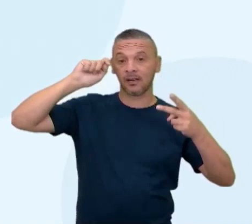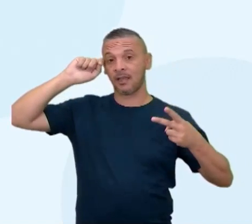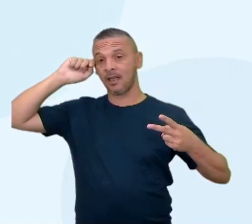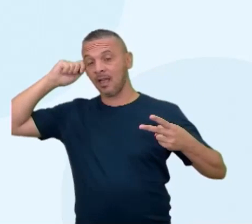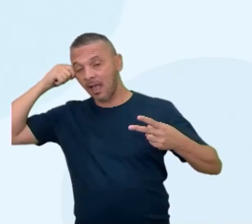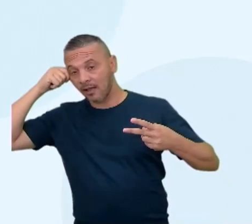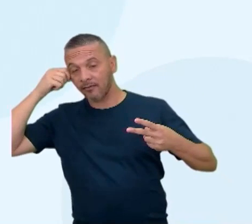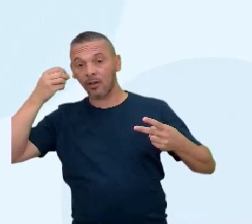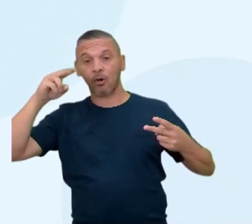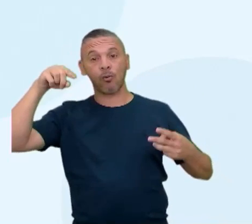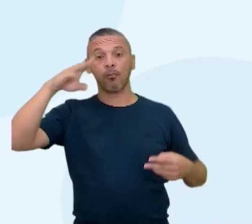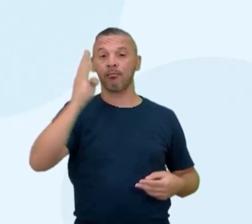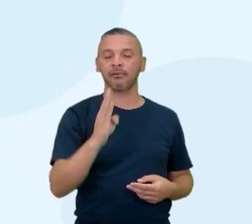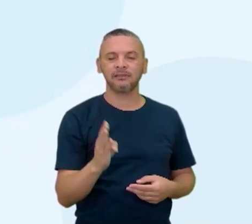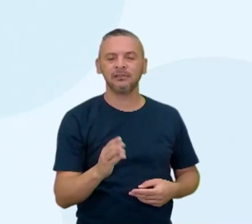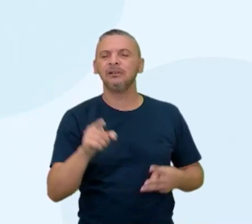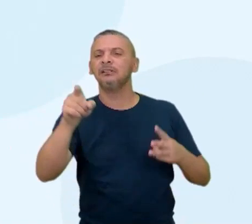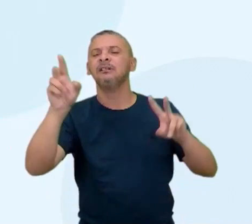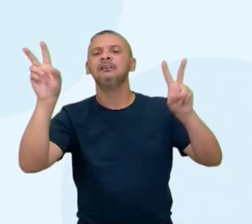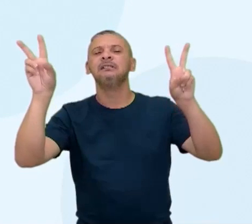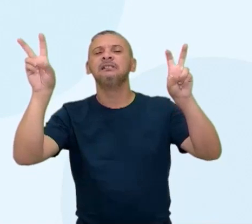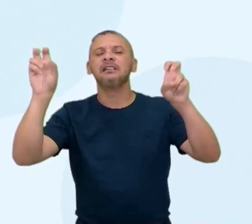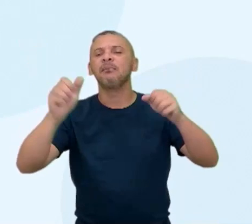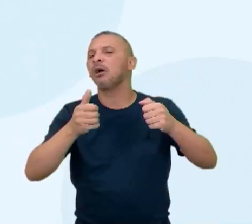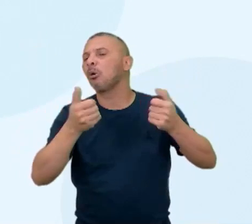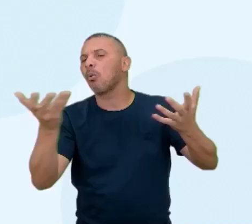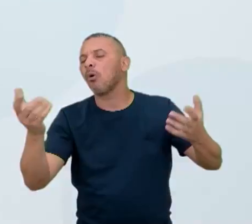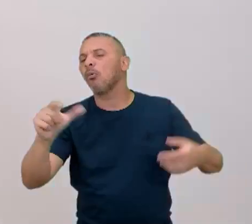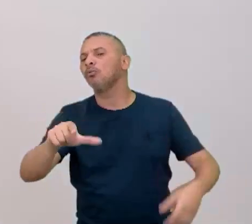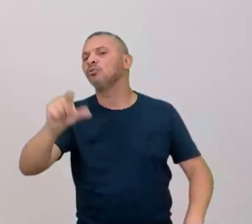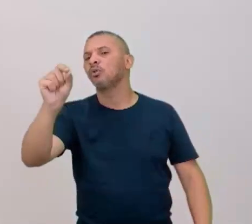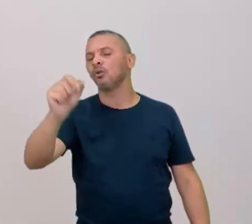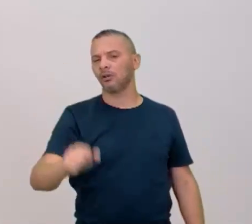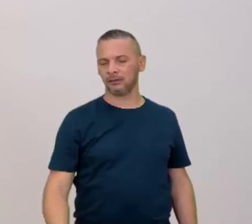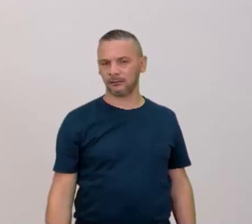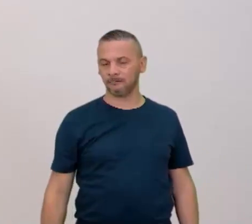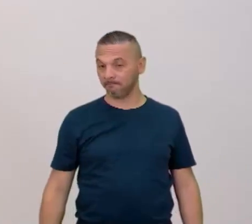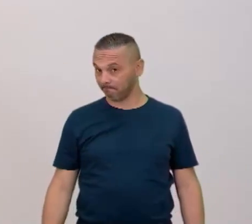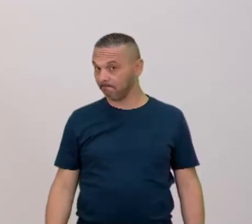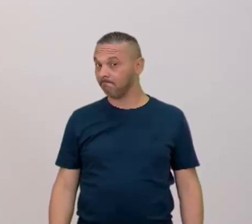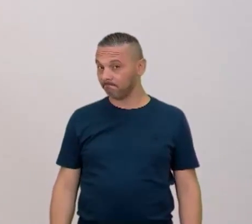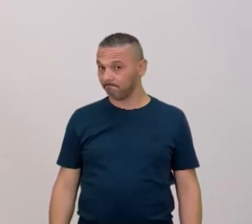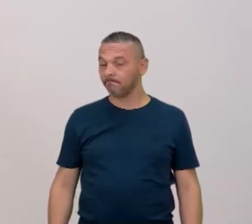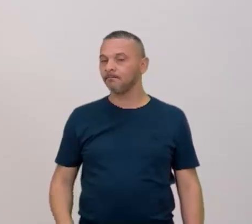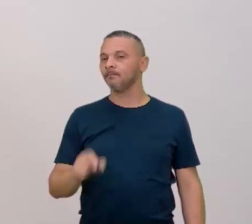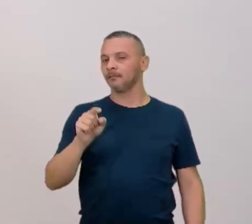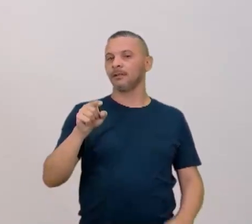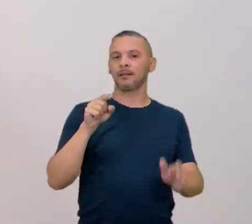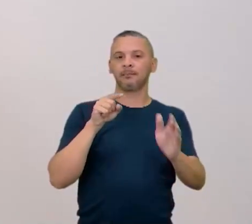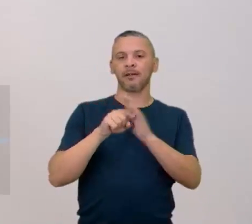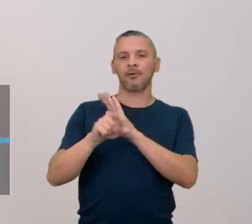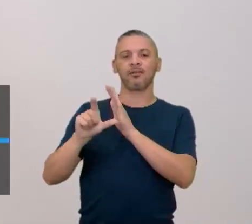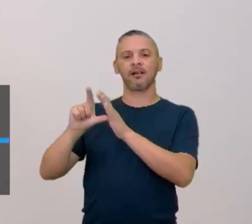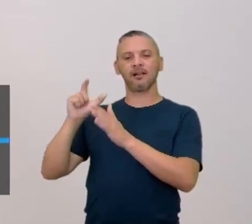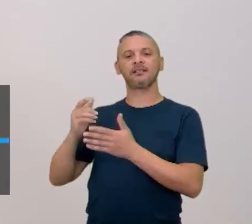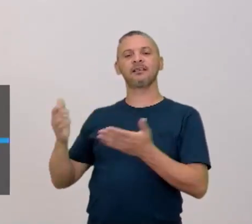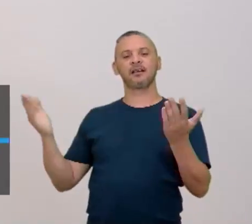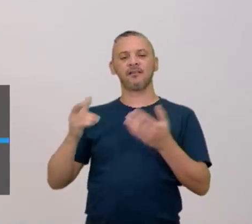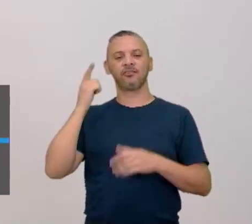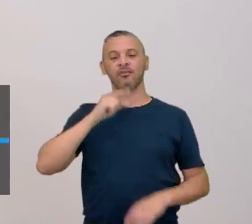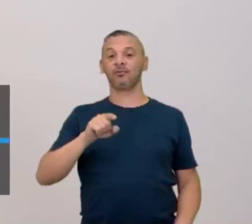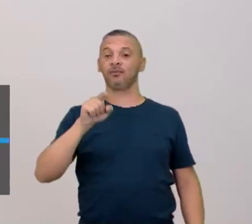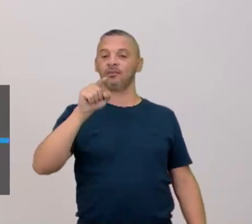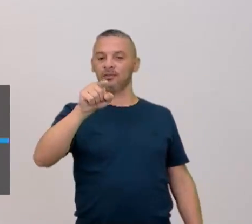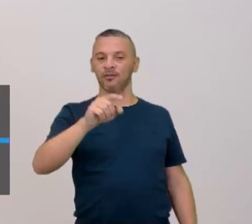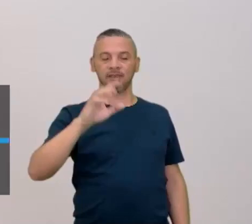qual tema você escolheria? Como seria a sua peça? Já pensou? Essa pergunta eu fiz na aula anterior e eu faço novamente